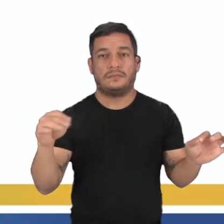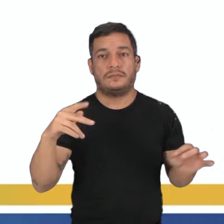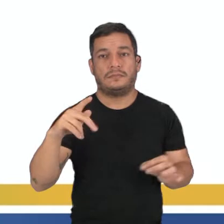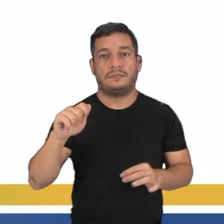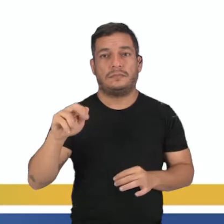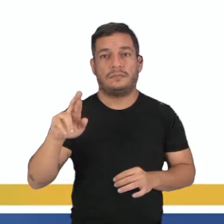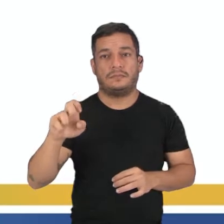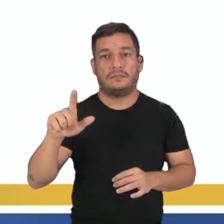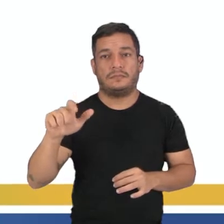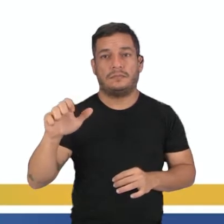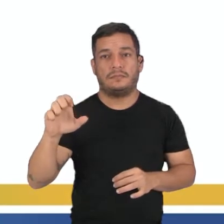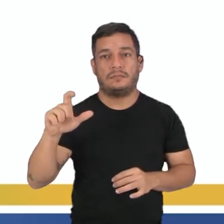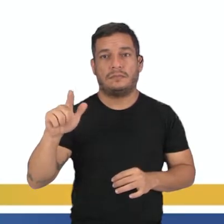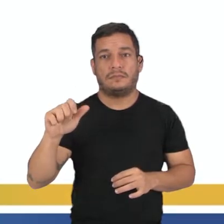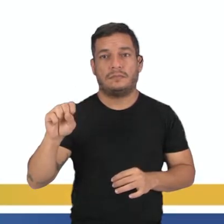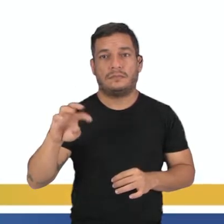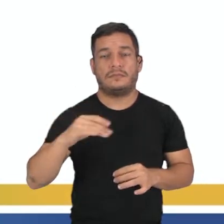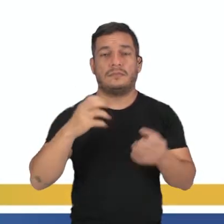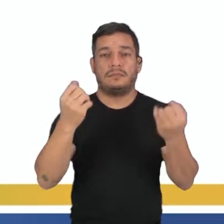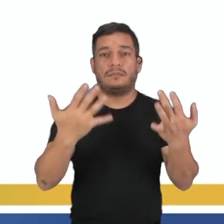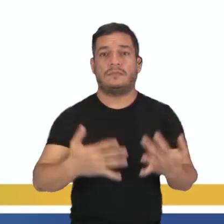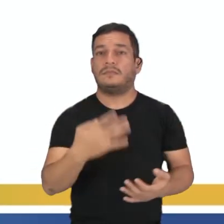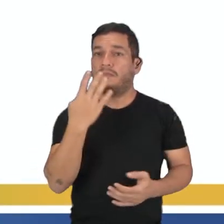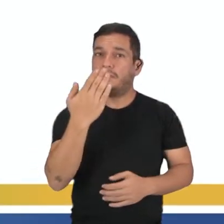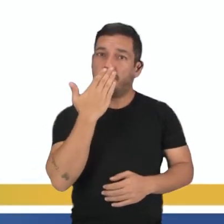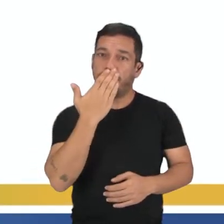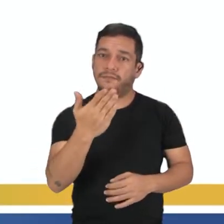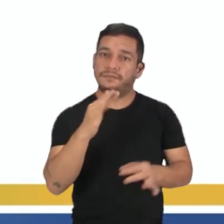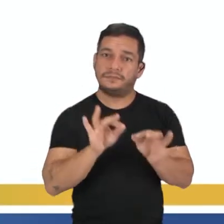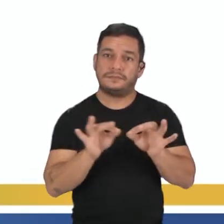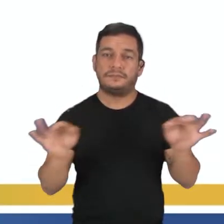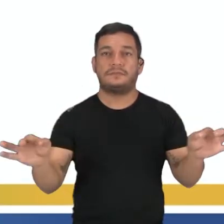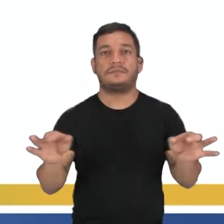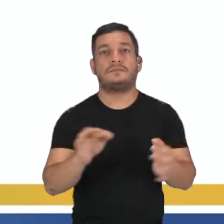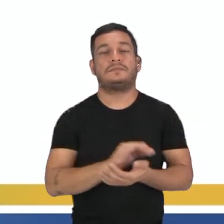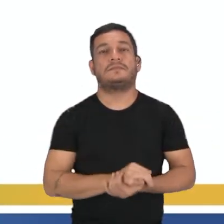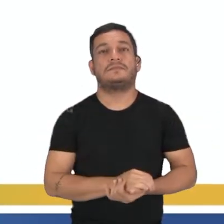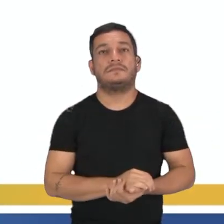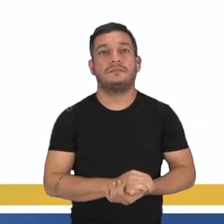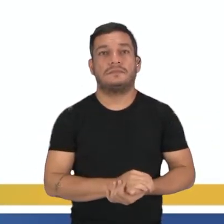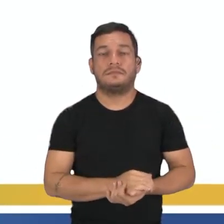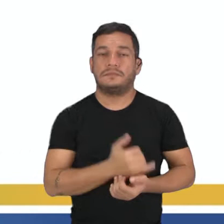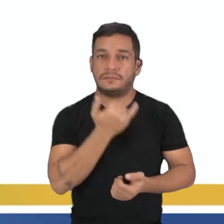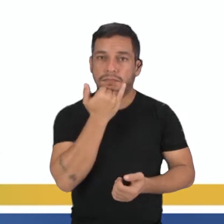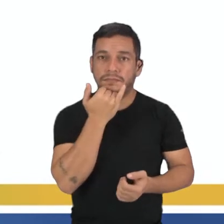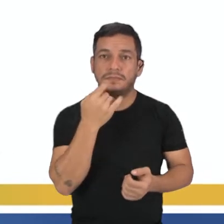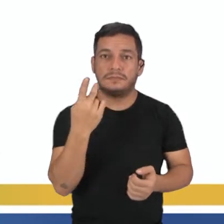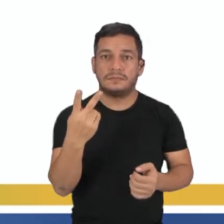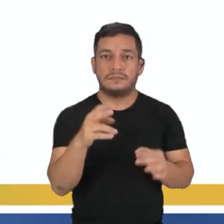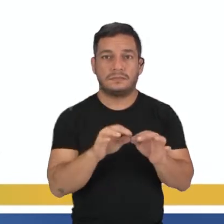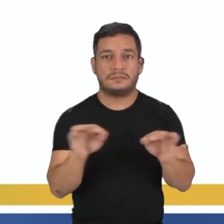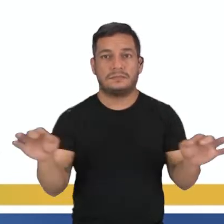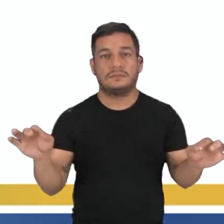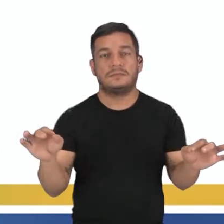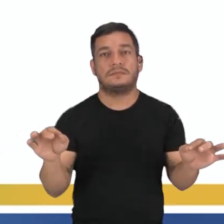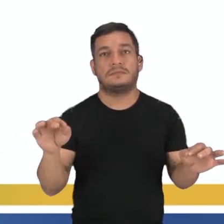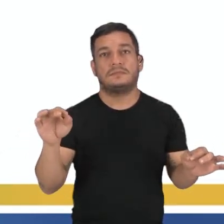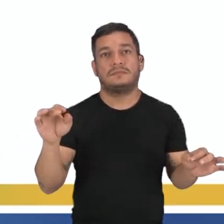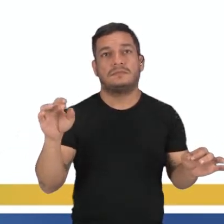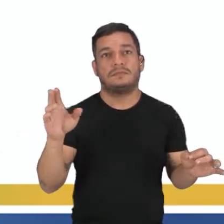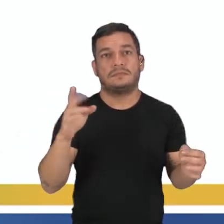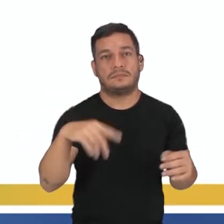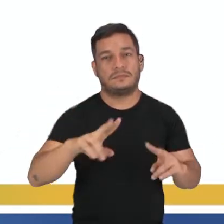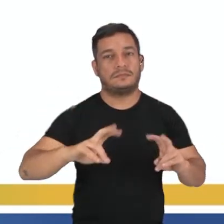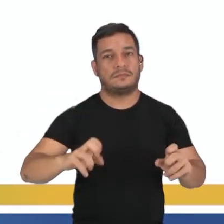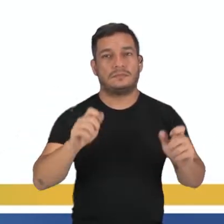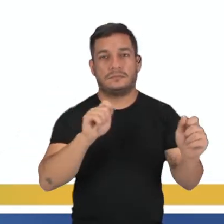paralelas, que determinam aí quatro ângulos, certo? Nós temos duas retas concorrentes aí inicialmente, que